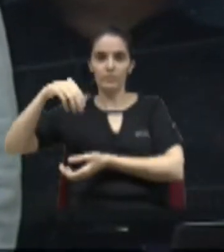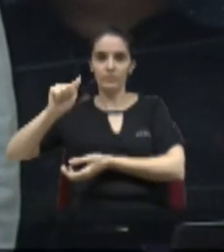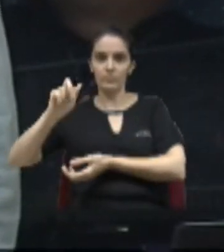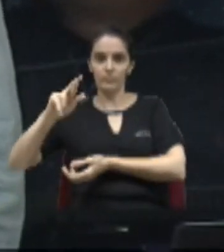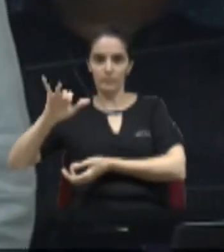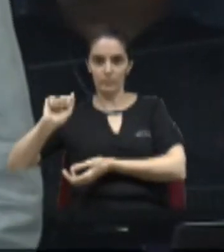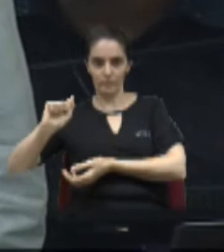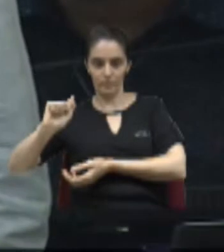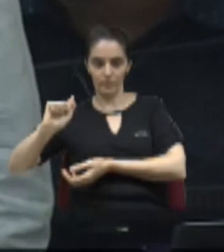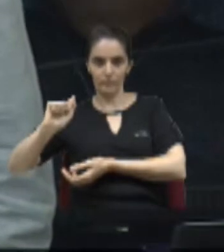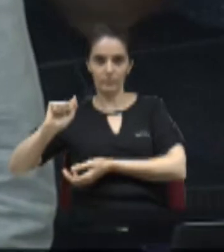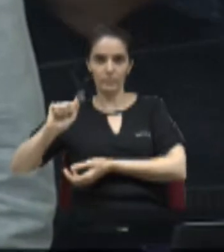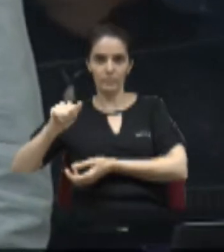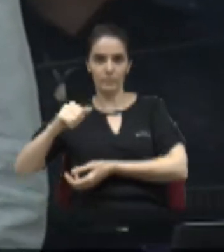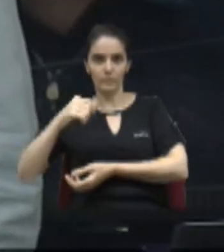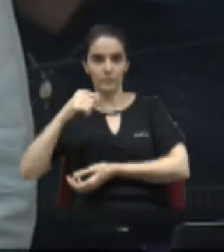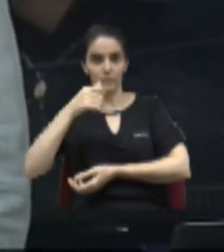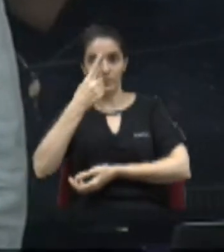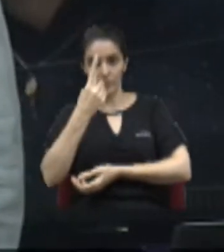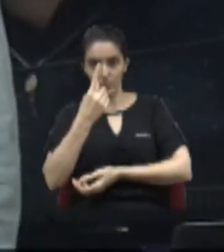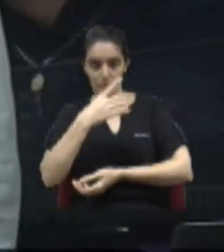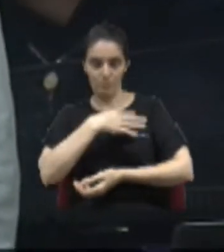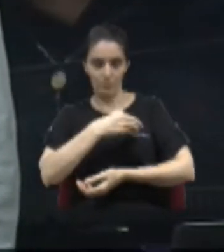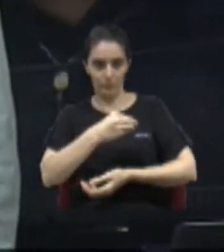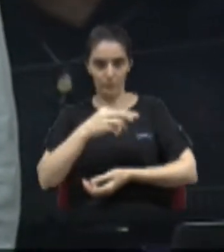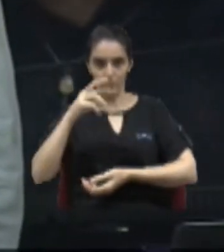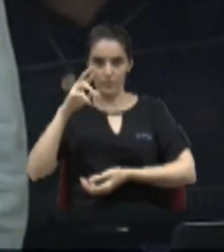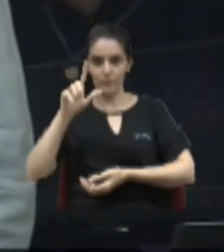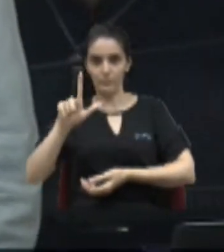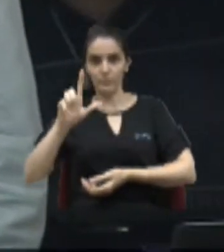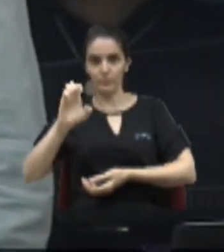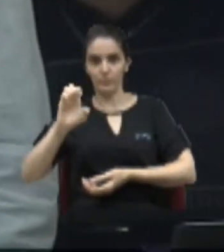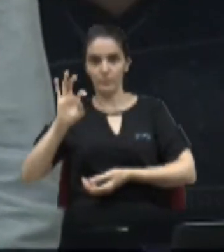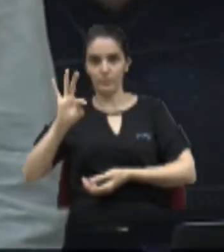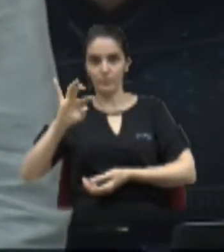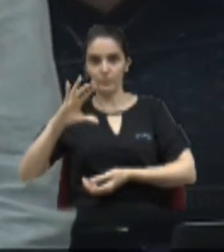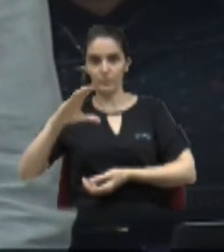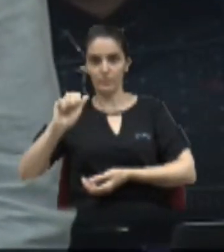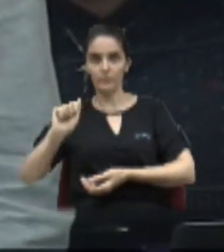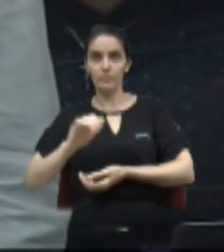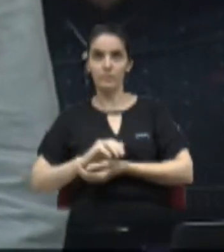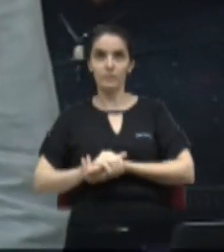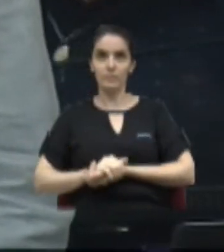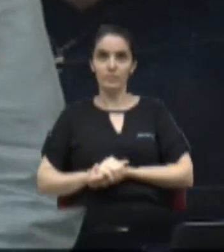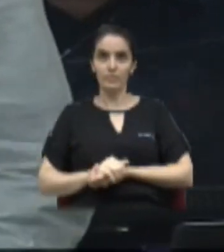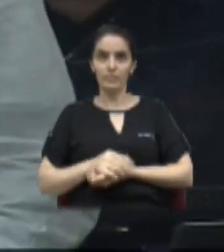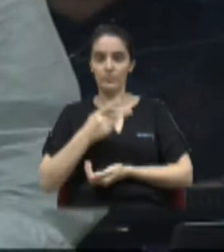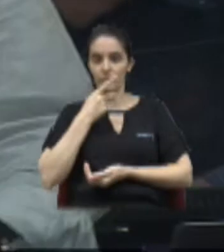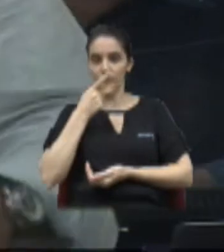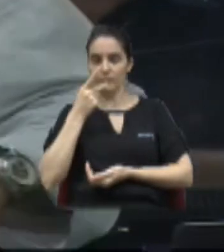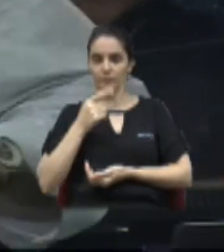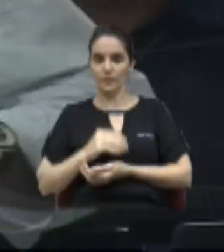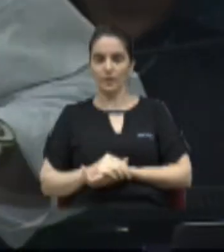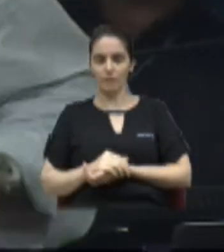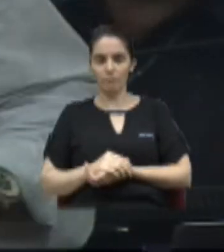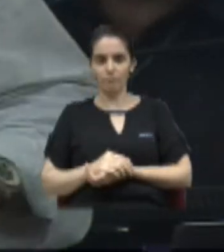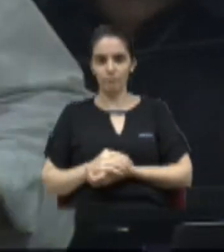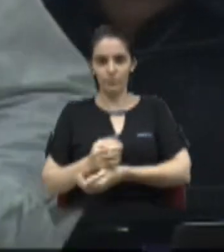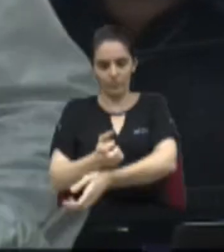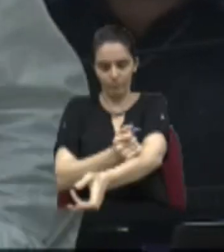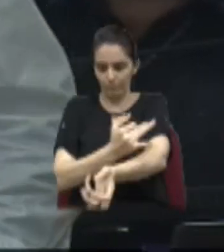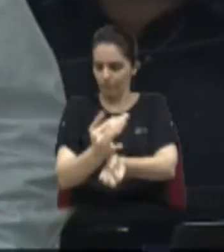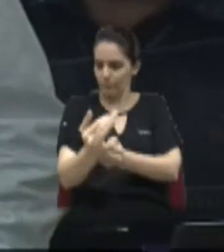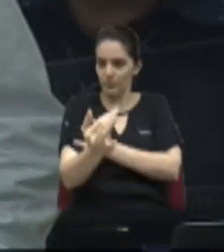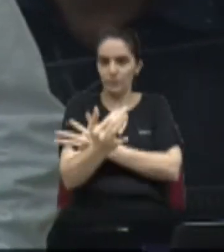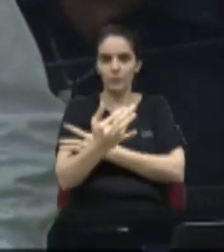Tetzner, sua filha Letícia. Para falar do Paulo é uma coisa que deixa a gente emocionado, mas dentro da